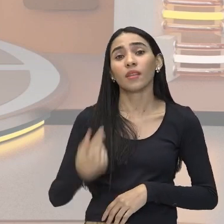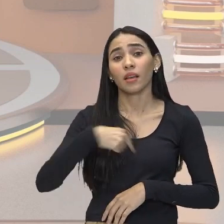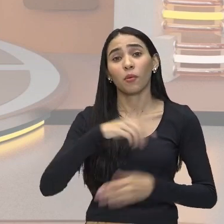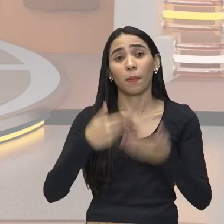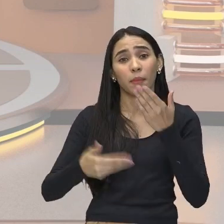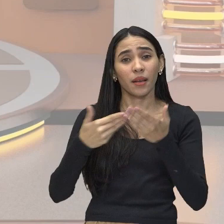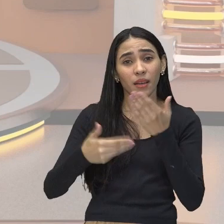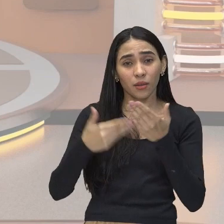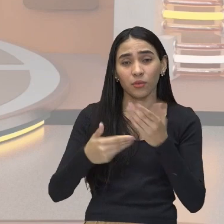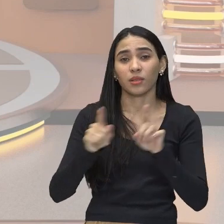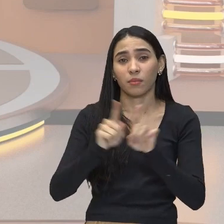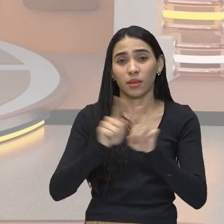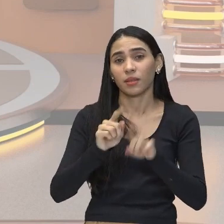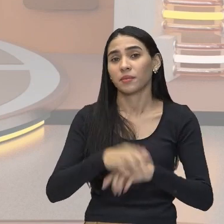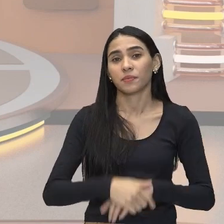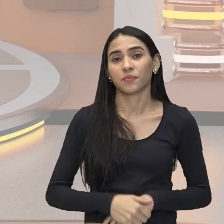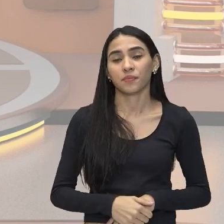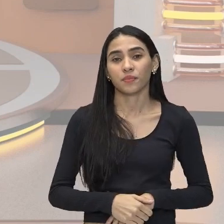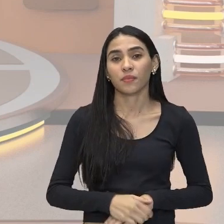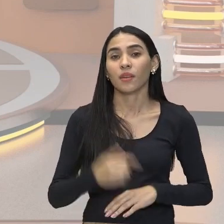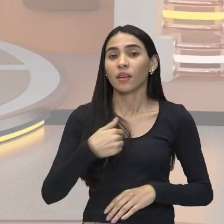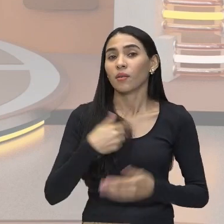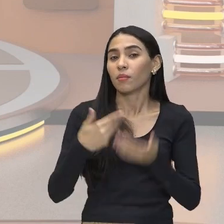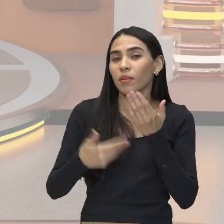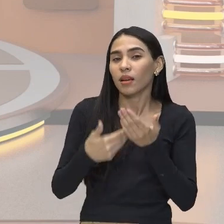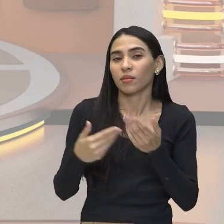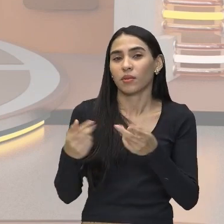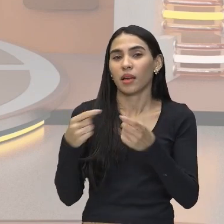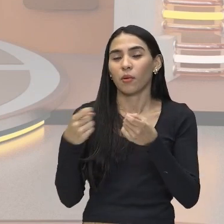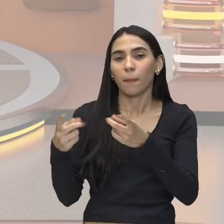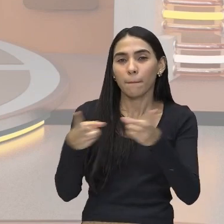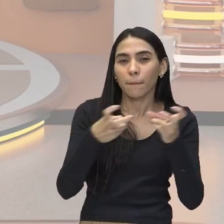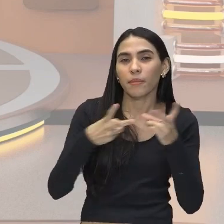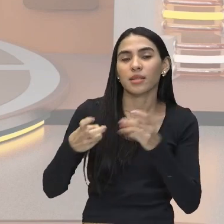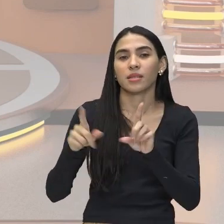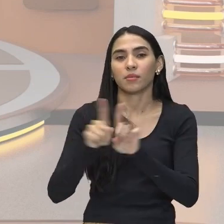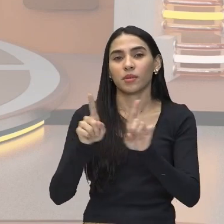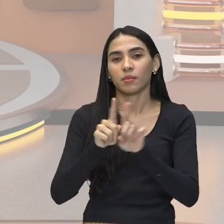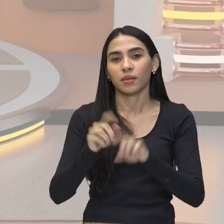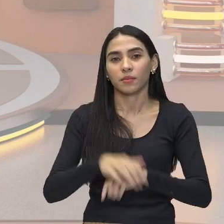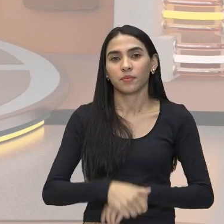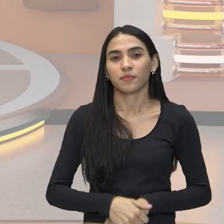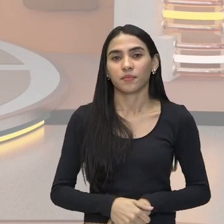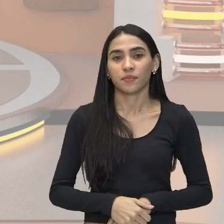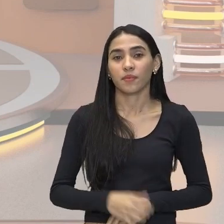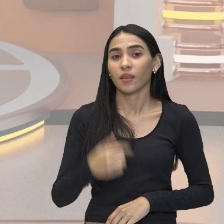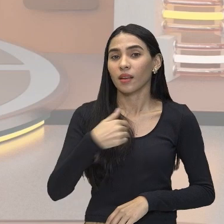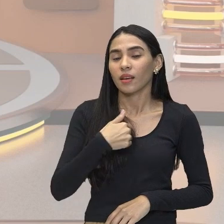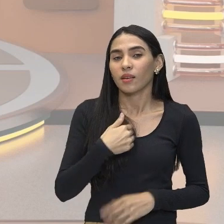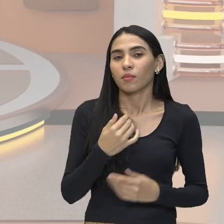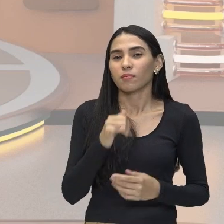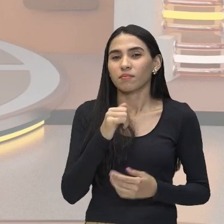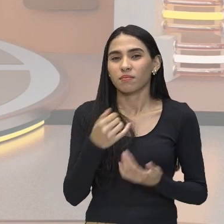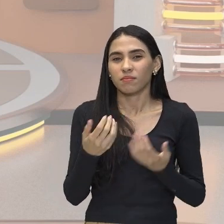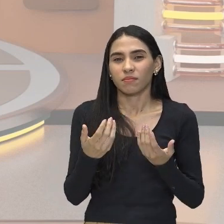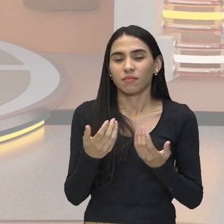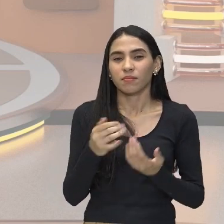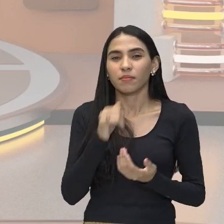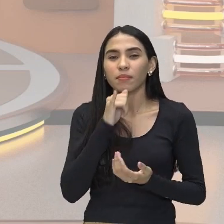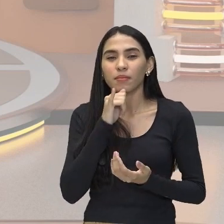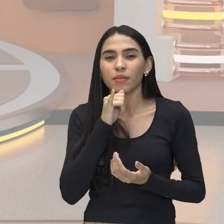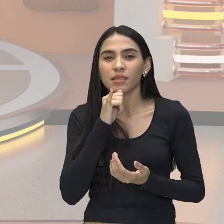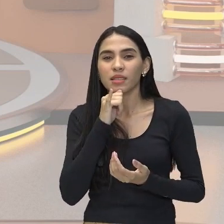perdendo isso daí, tá? Eu vou percebendo isso daí, tá? Eu vou me deixando, eu vou me